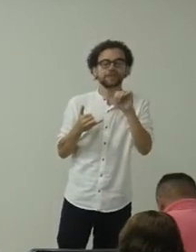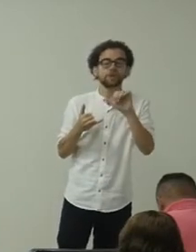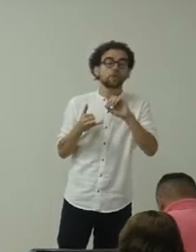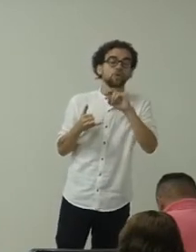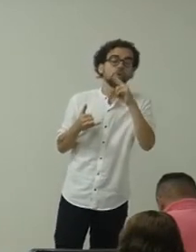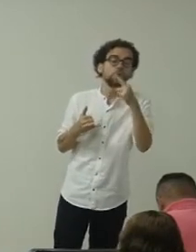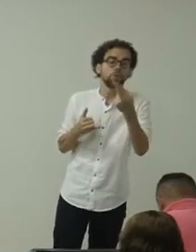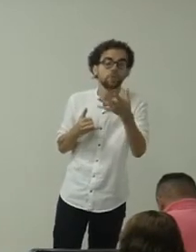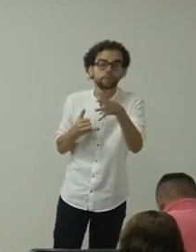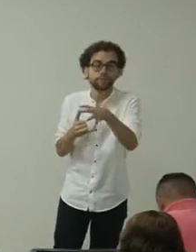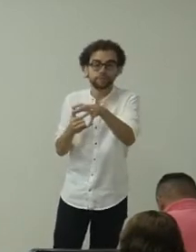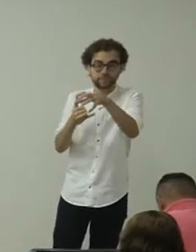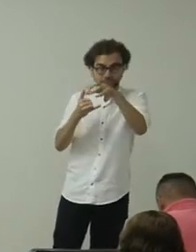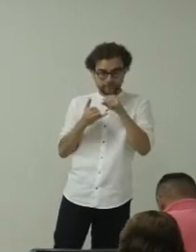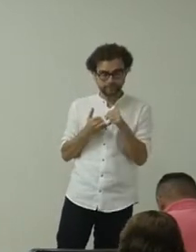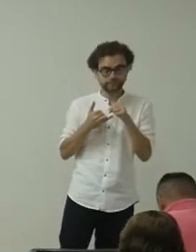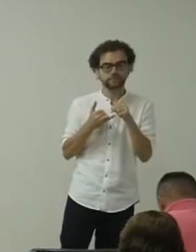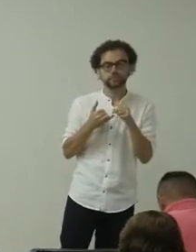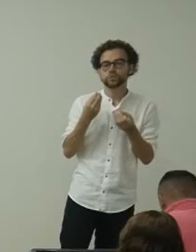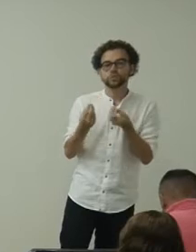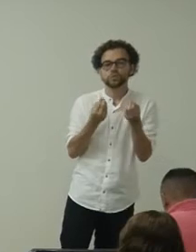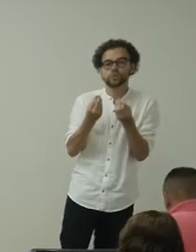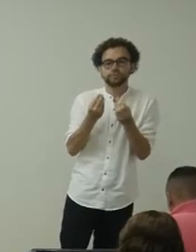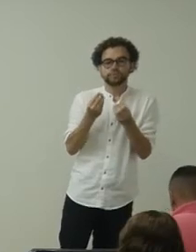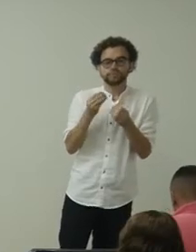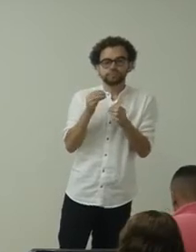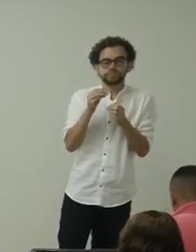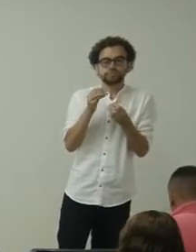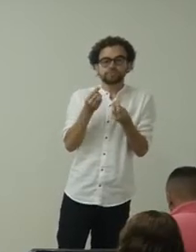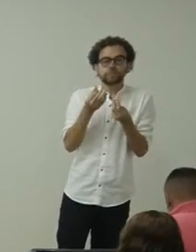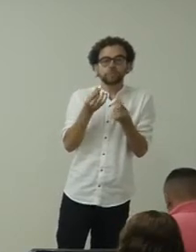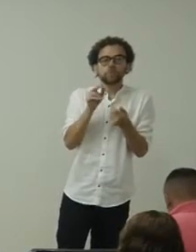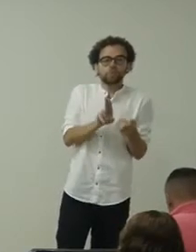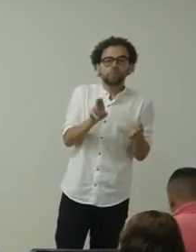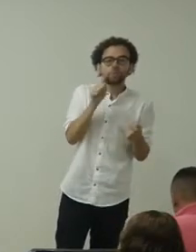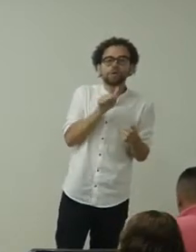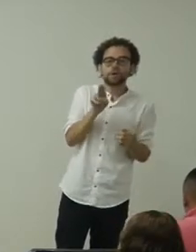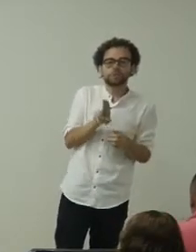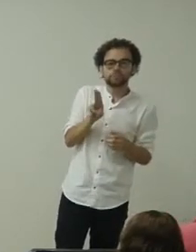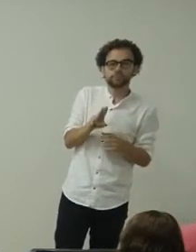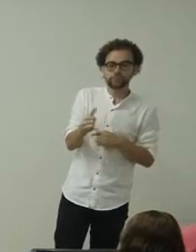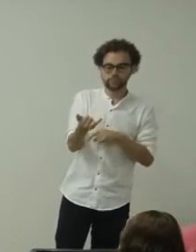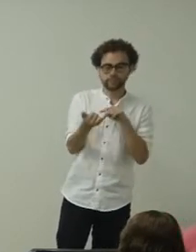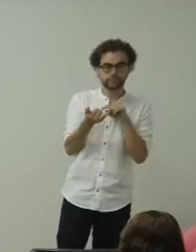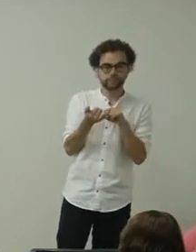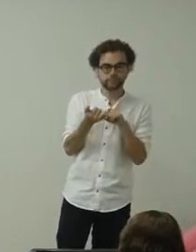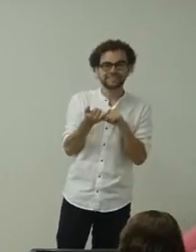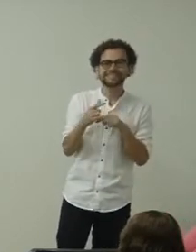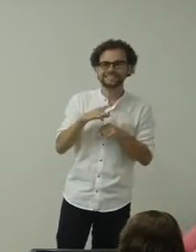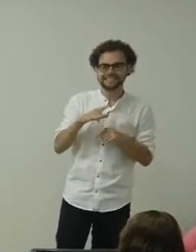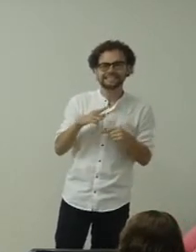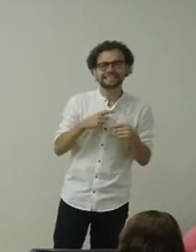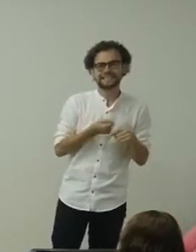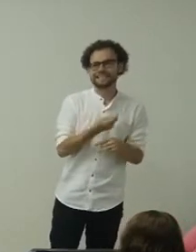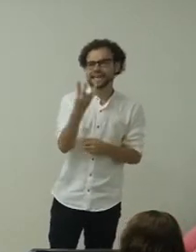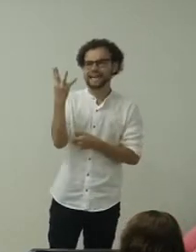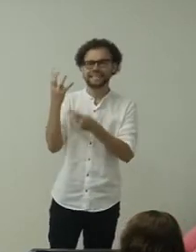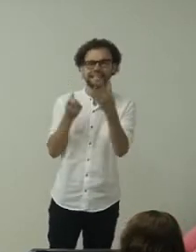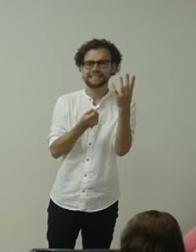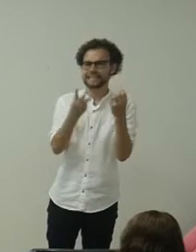ou de dominar o que o feminino, a forma que o feminino utiliza esse aparelho. Isso está aparecendo demais nos